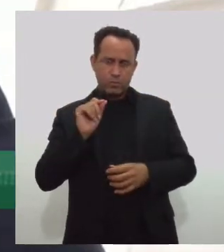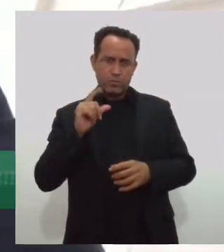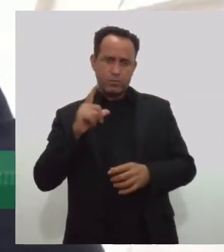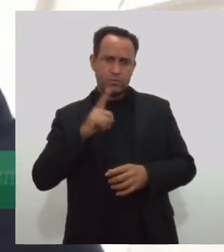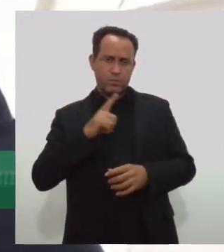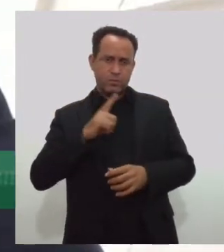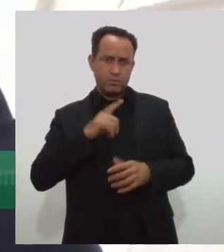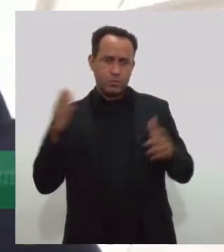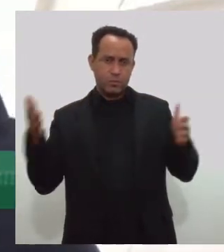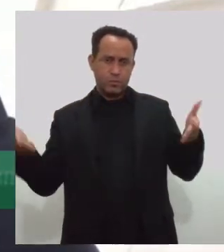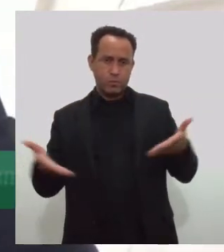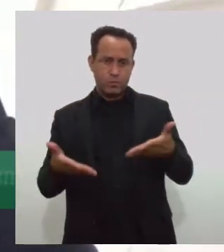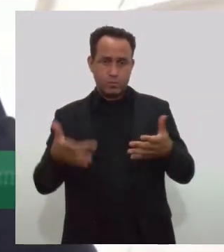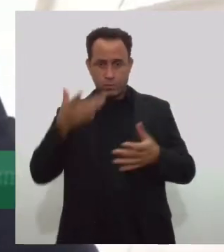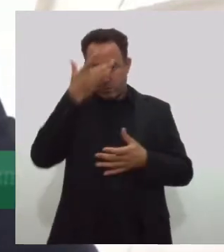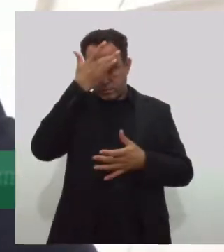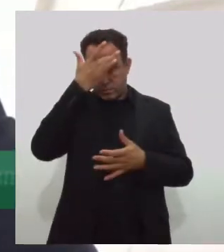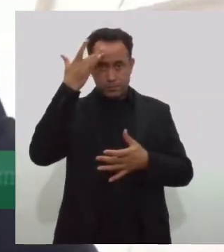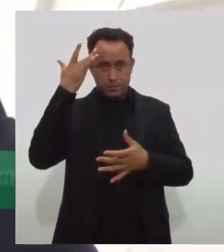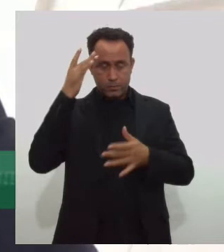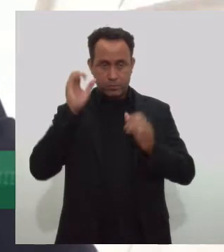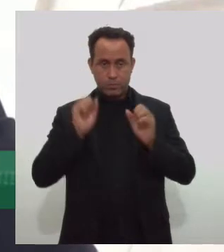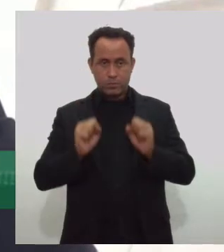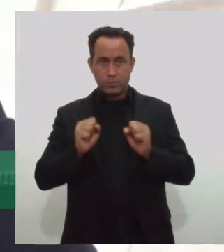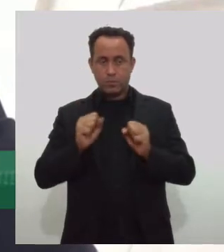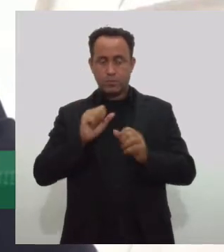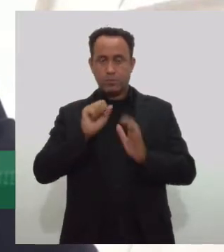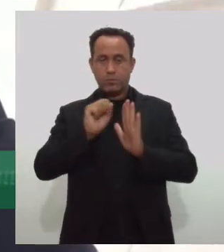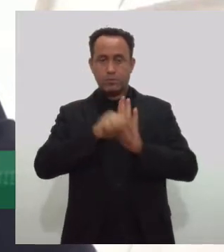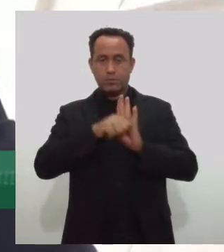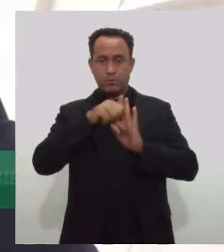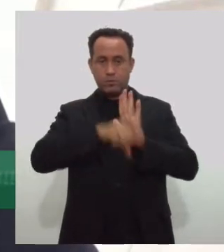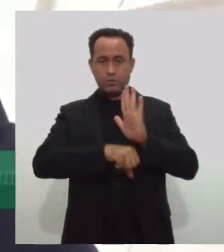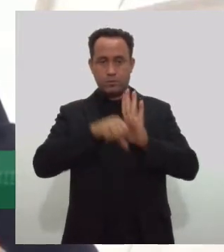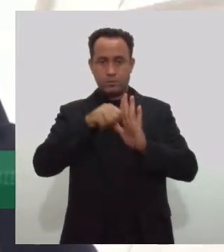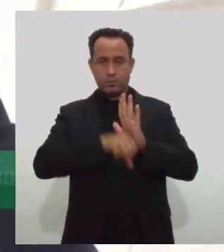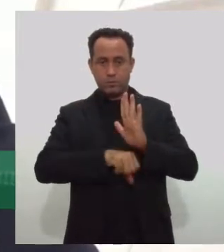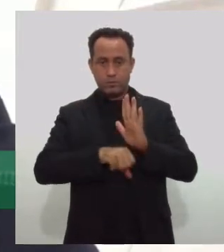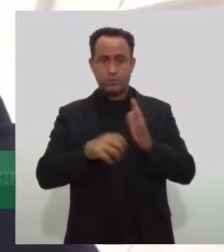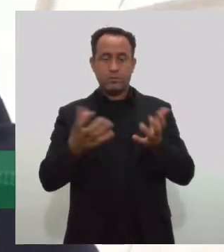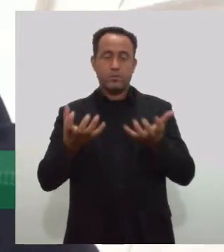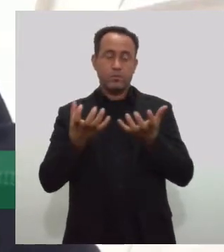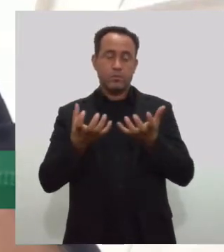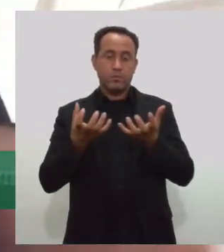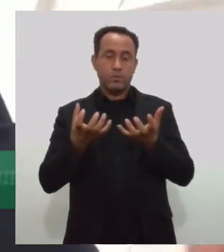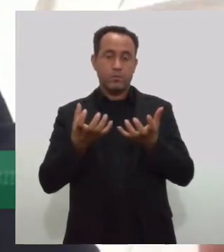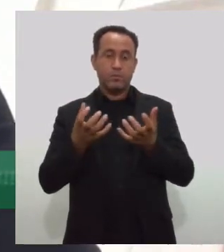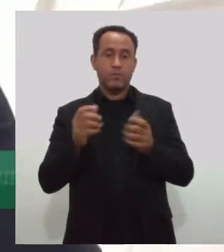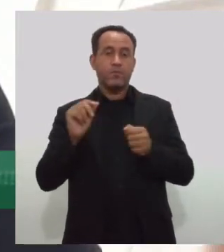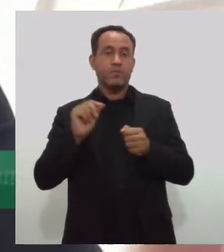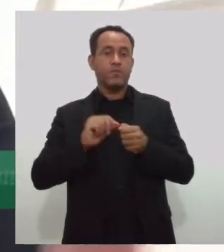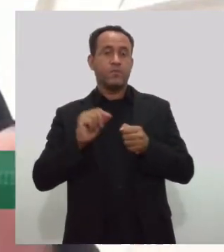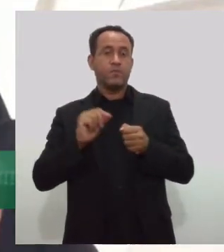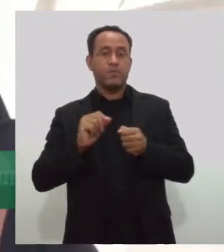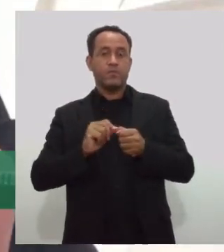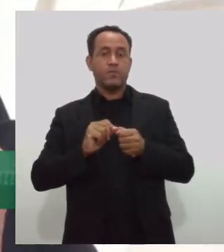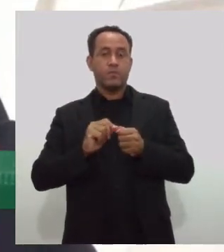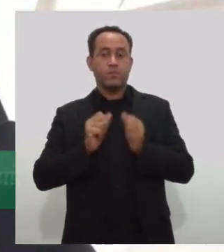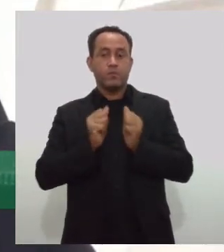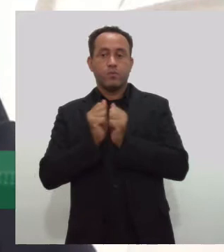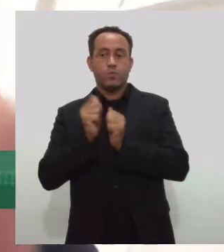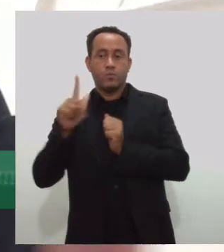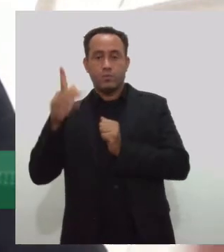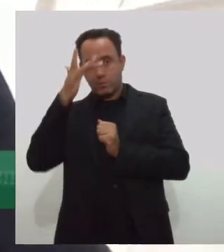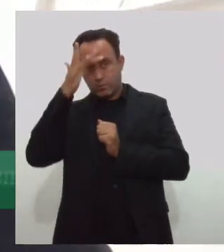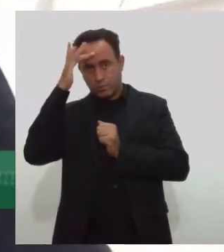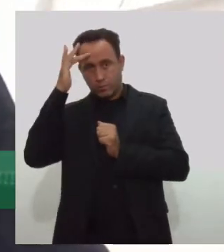hoje? A pessoa pode ser condenada por improbidade, quer porque agiu com dolo, significa dizer,